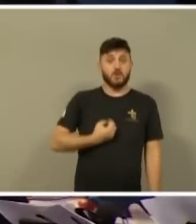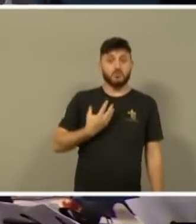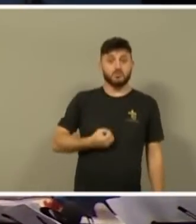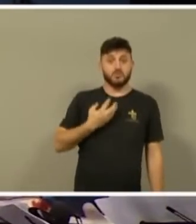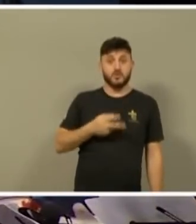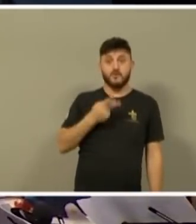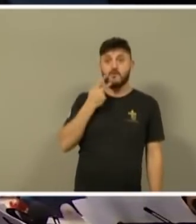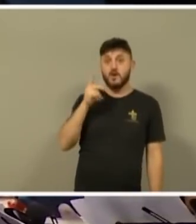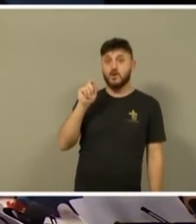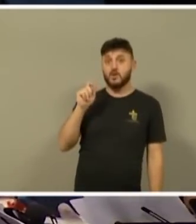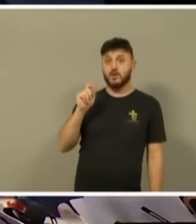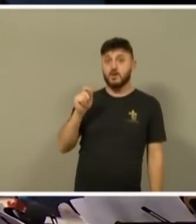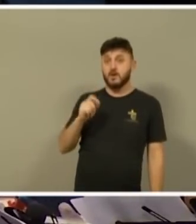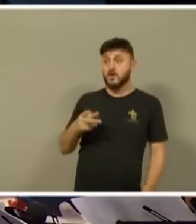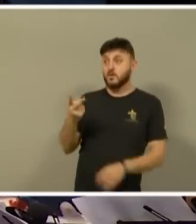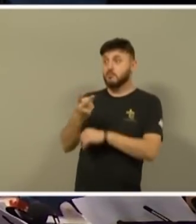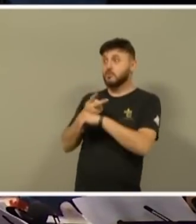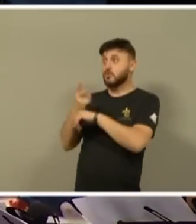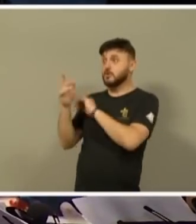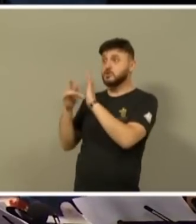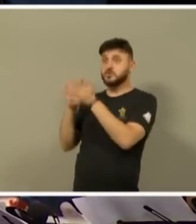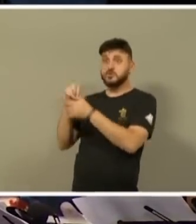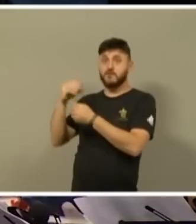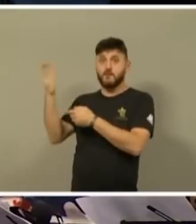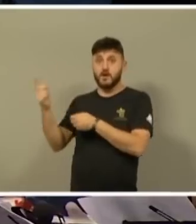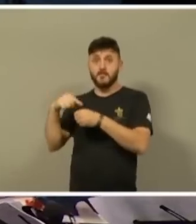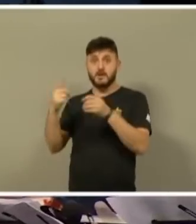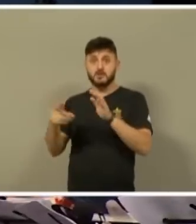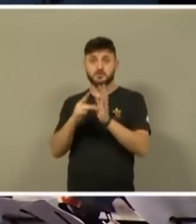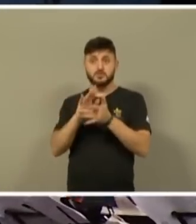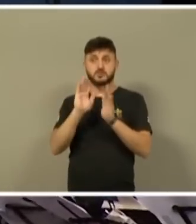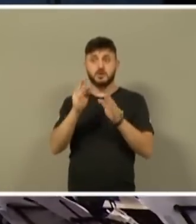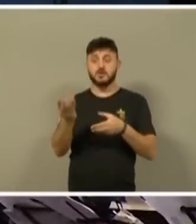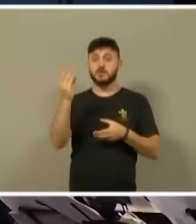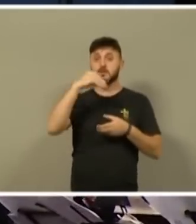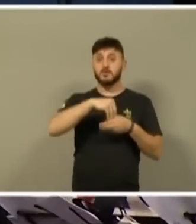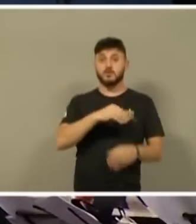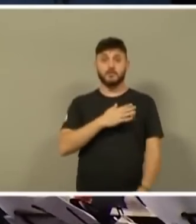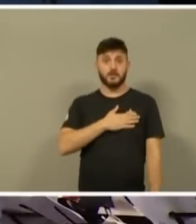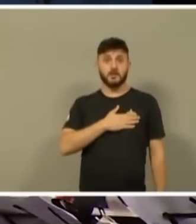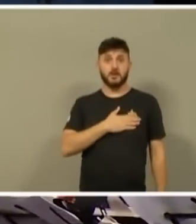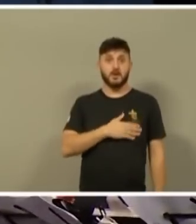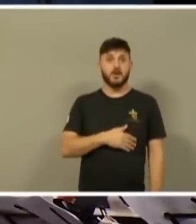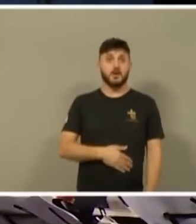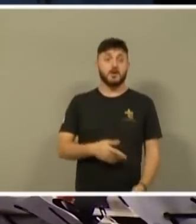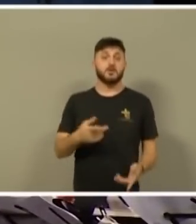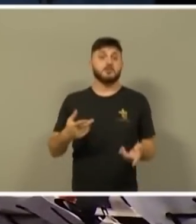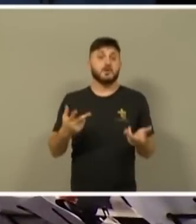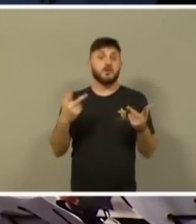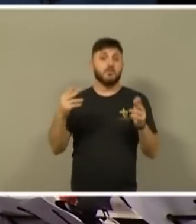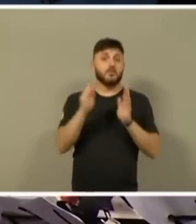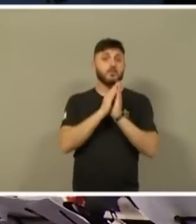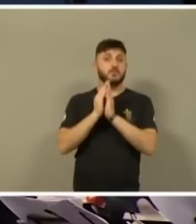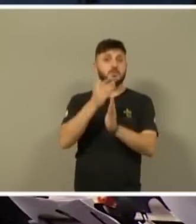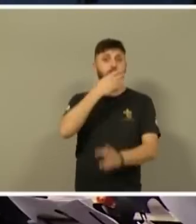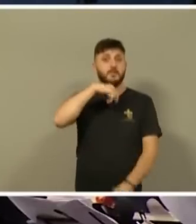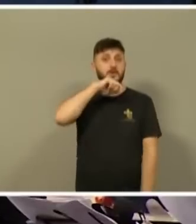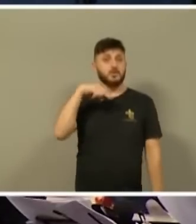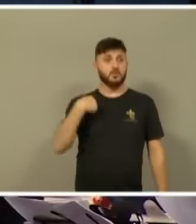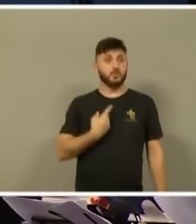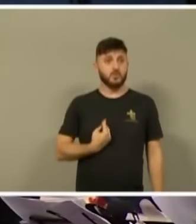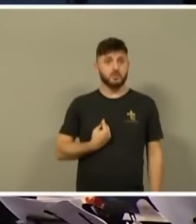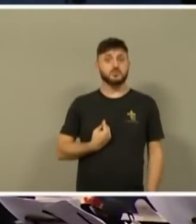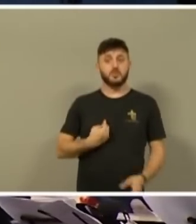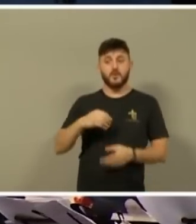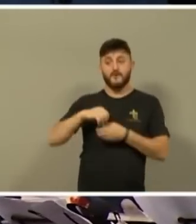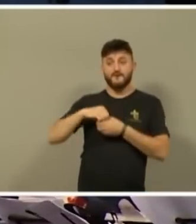fora e você estava dentro de mim. Nós temos uma imagem de Deus, e eu vou falar no Pai Nosso, que estás no céu, lugar fora. E